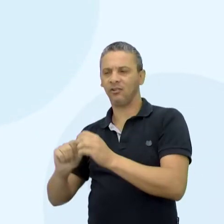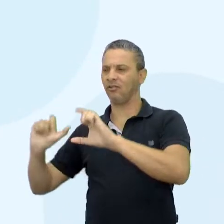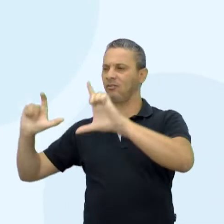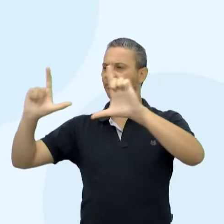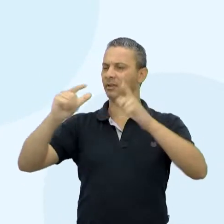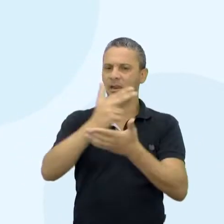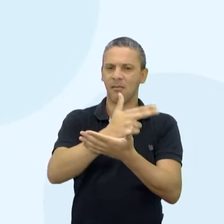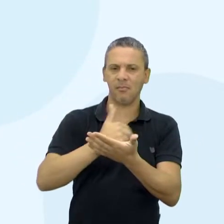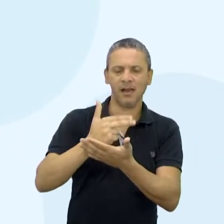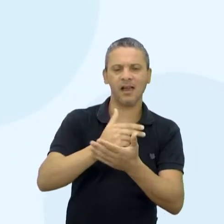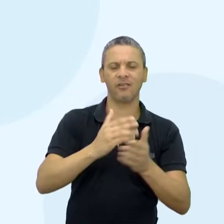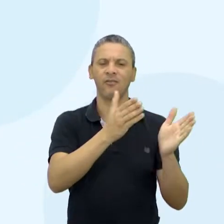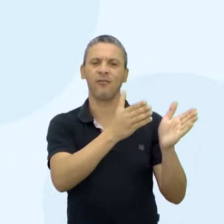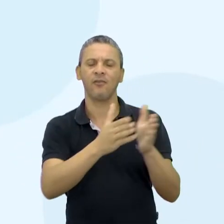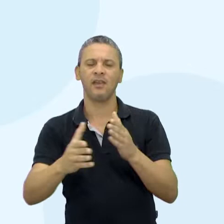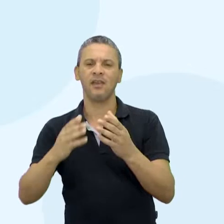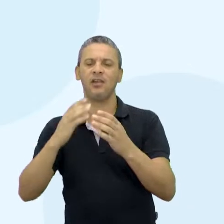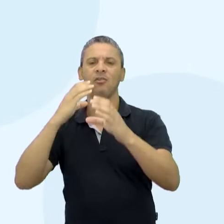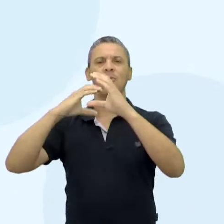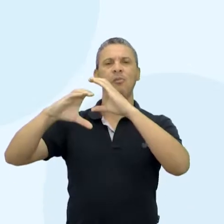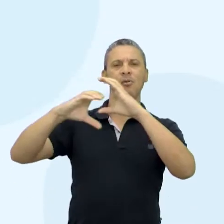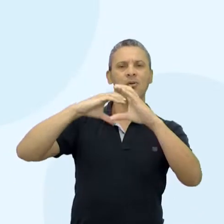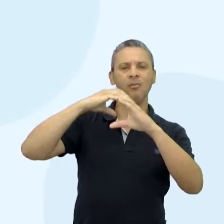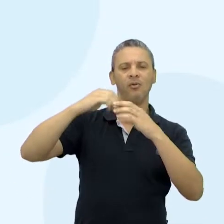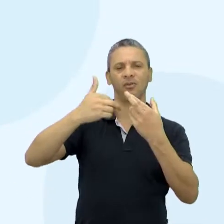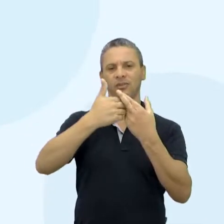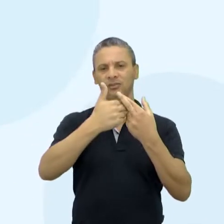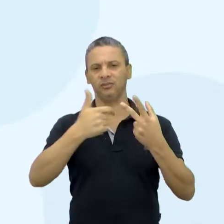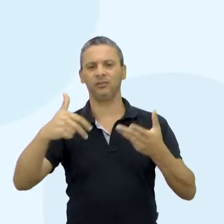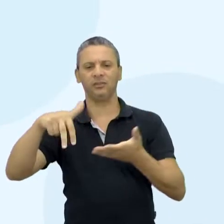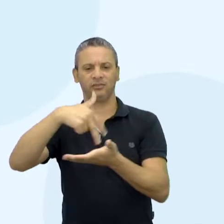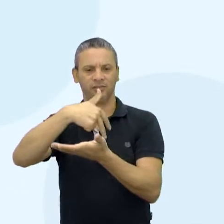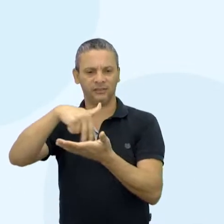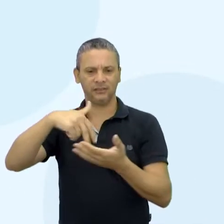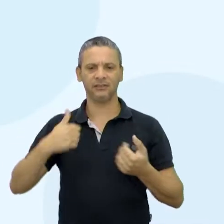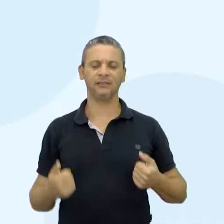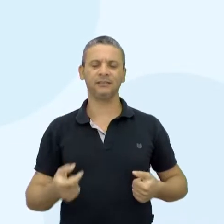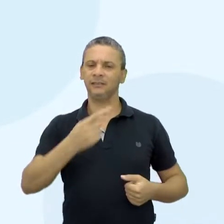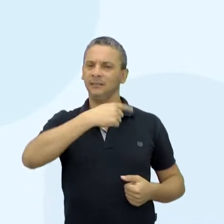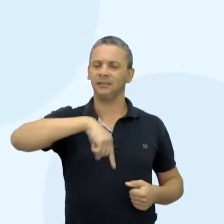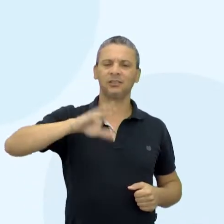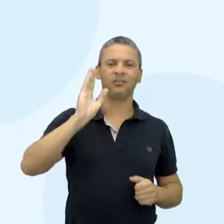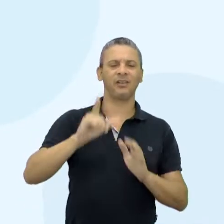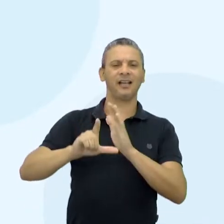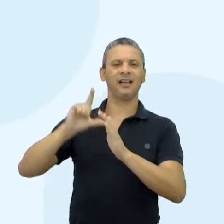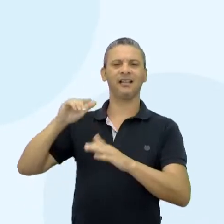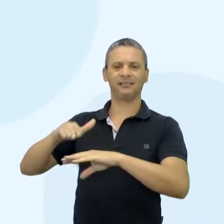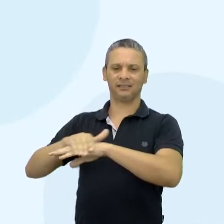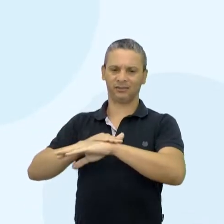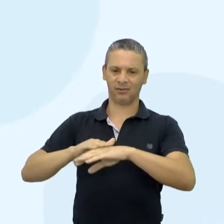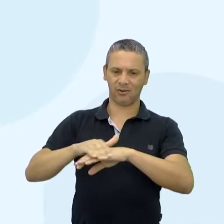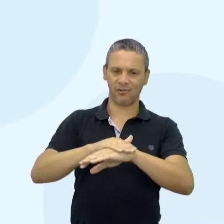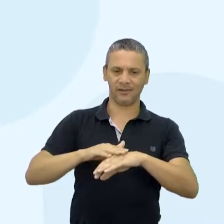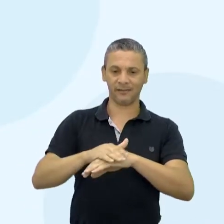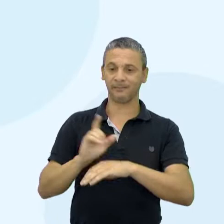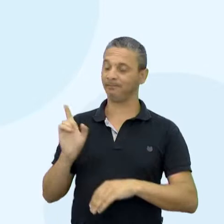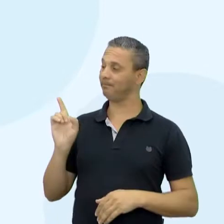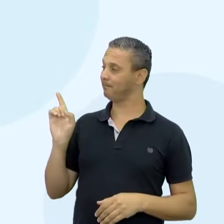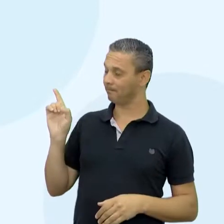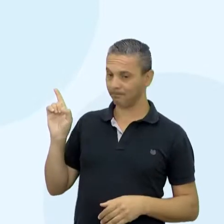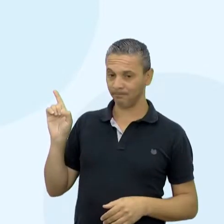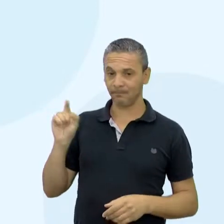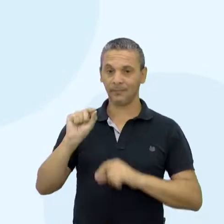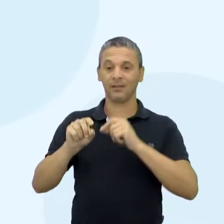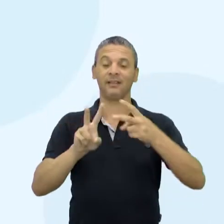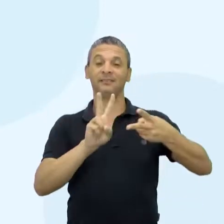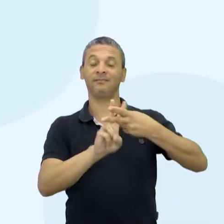vídeos, músicas, danças, performances, que a gente já vem conversando ao longo do tempo dentro do nosso aprofundamento, que se chama hashtag Se